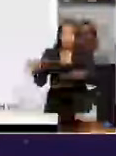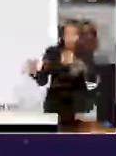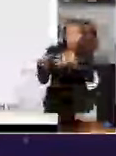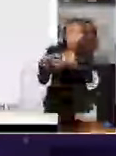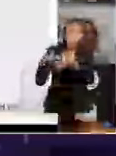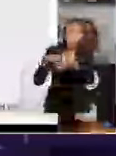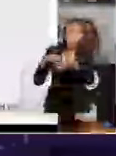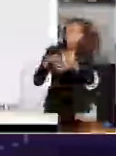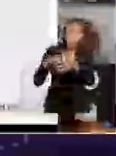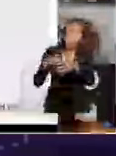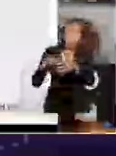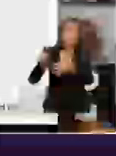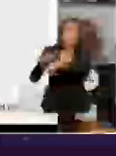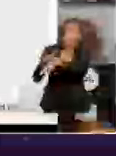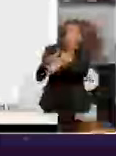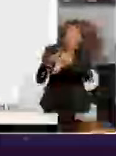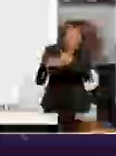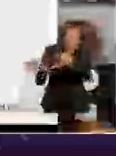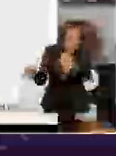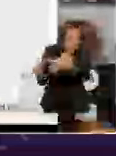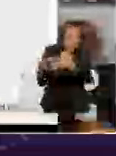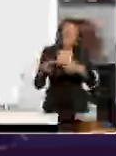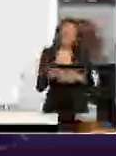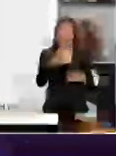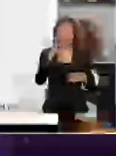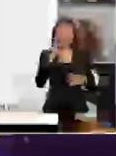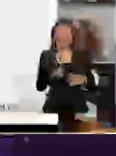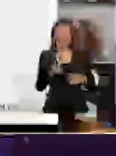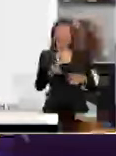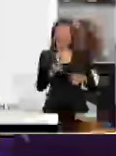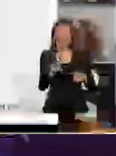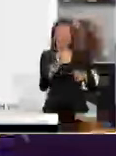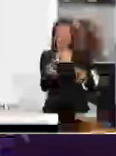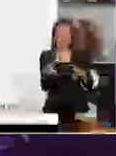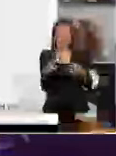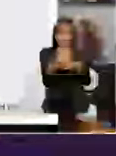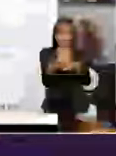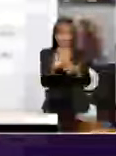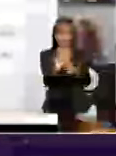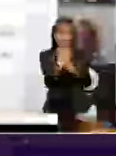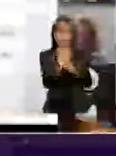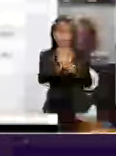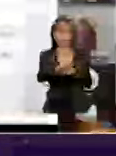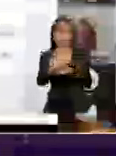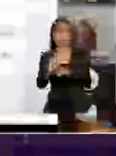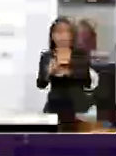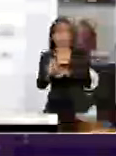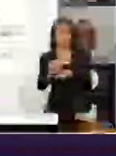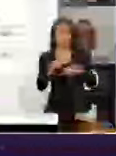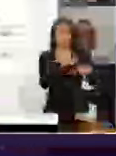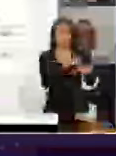tempo observado, e não tão somente analisar esse pequeno grupo de 1.500 vacinados com 700